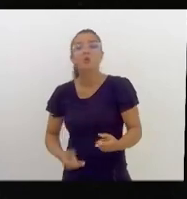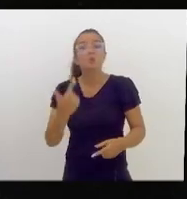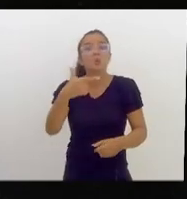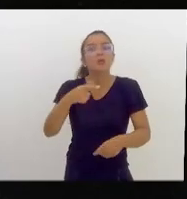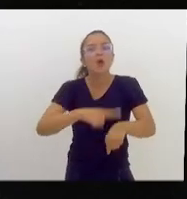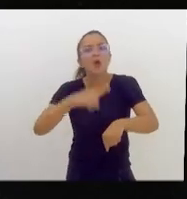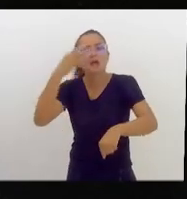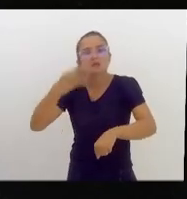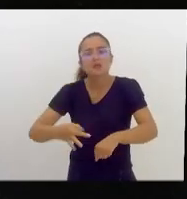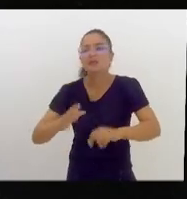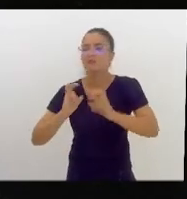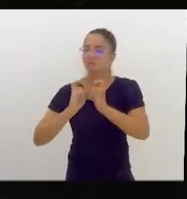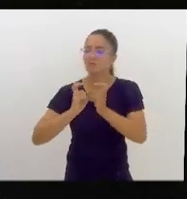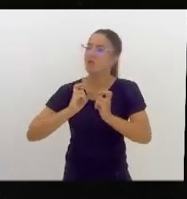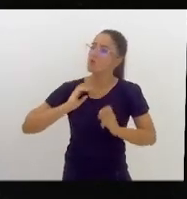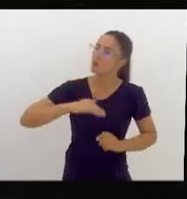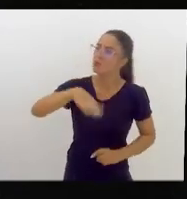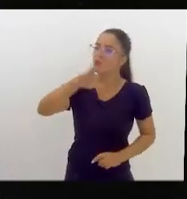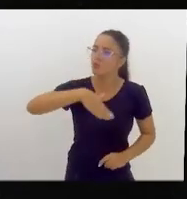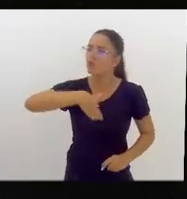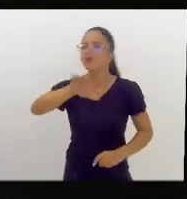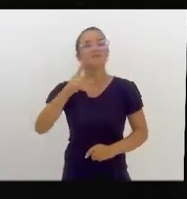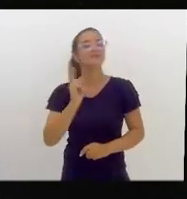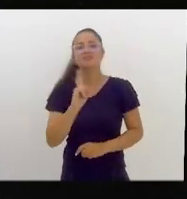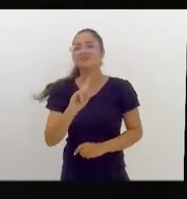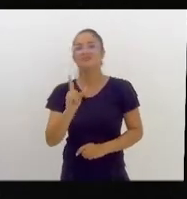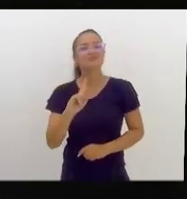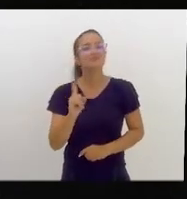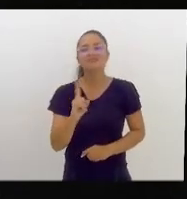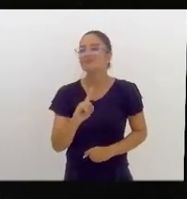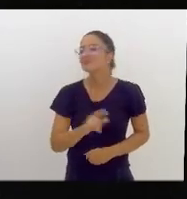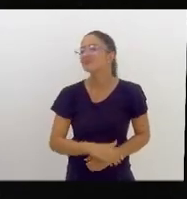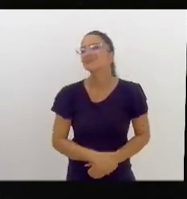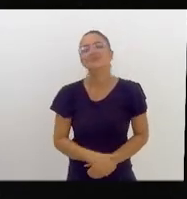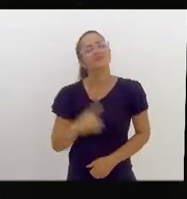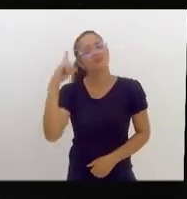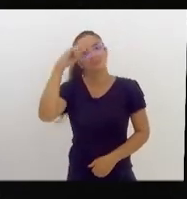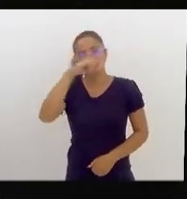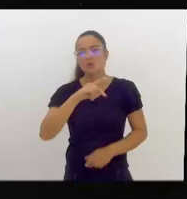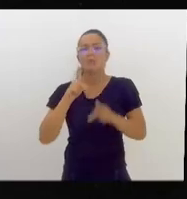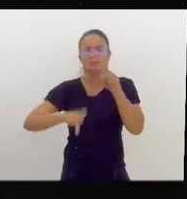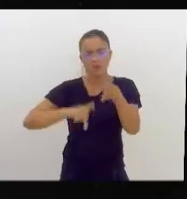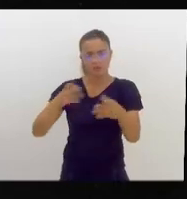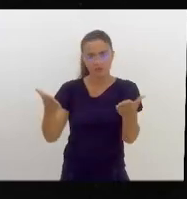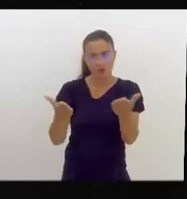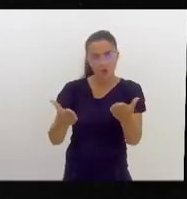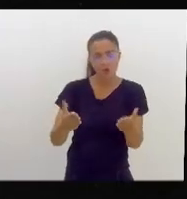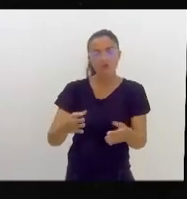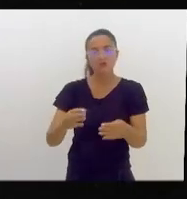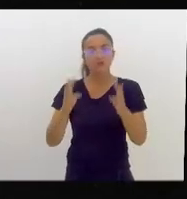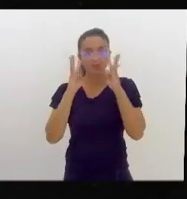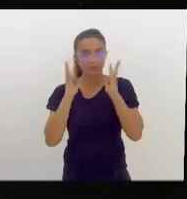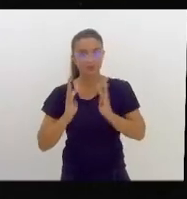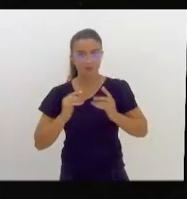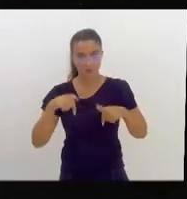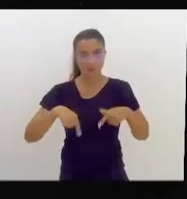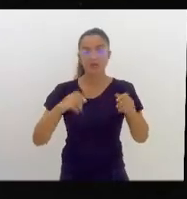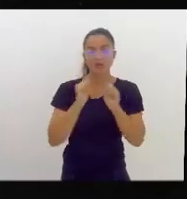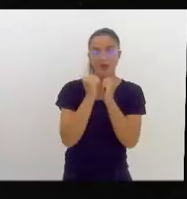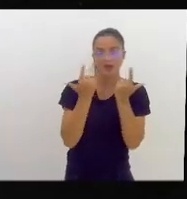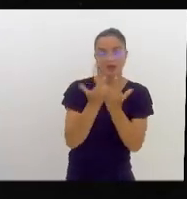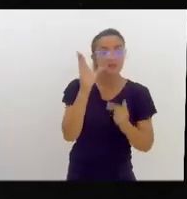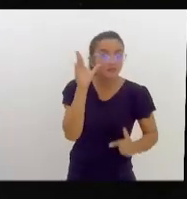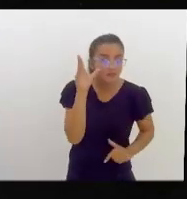o Expresso Santa Cruz. Então, a população, hoje que está nos assistindo, saiba que nós fizemos o nosso trabalho, enquanto